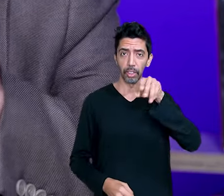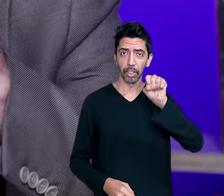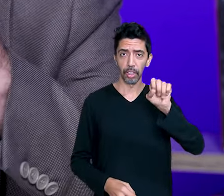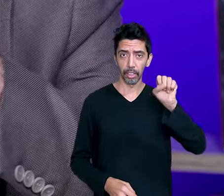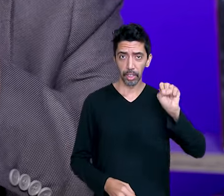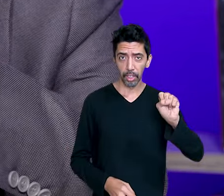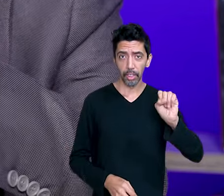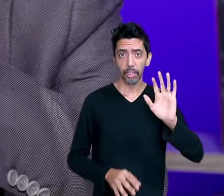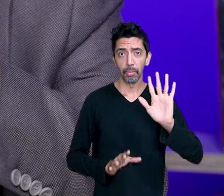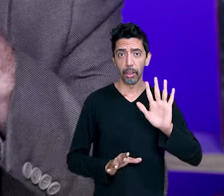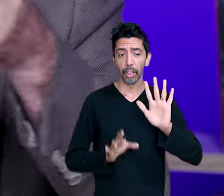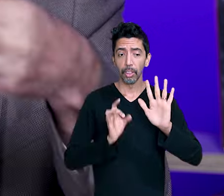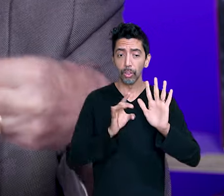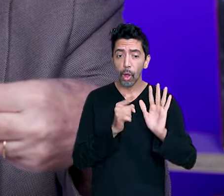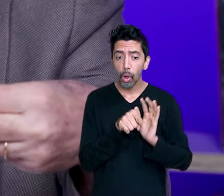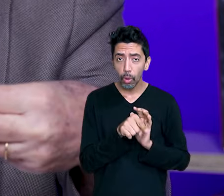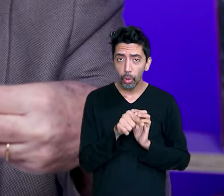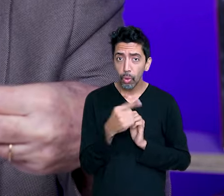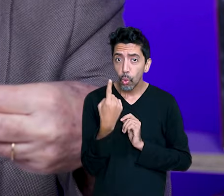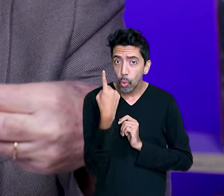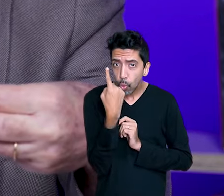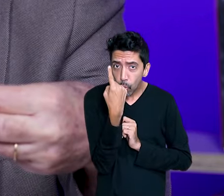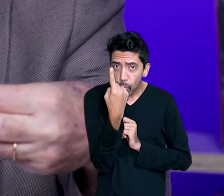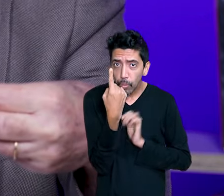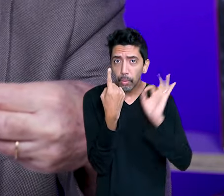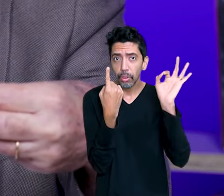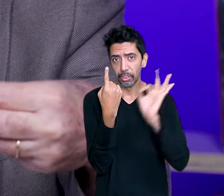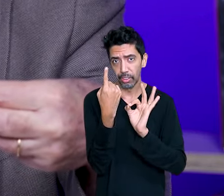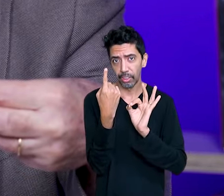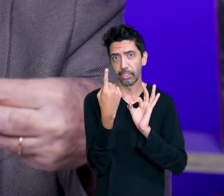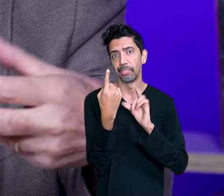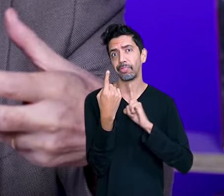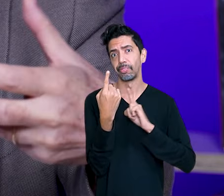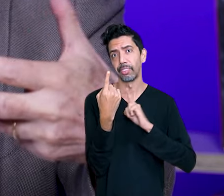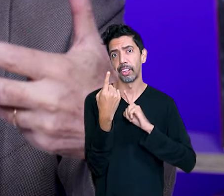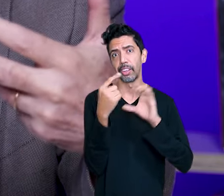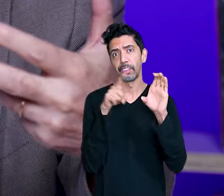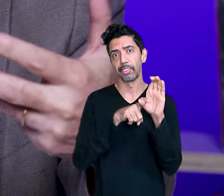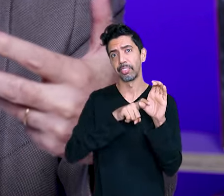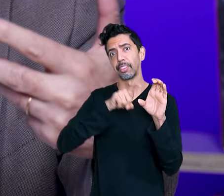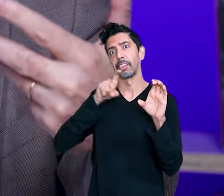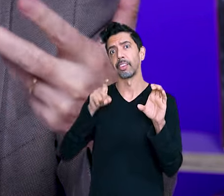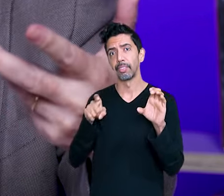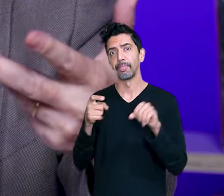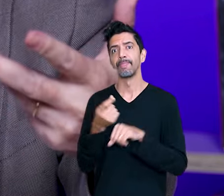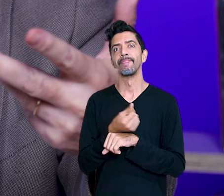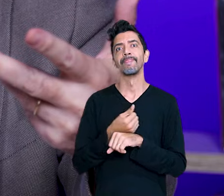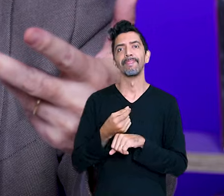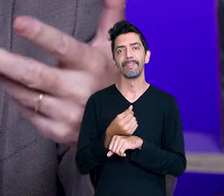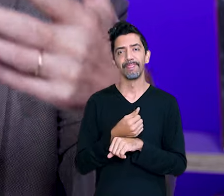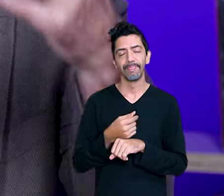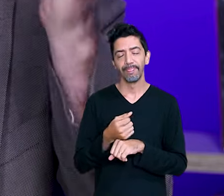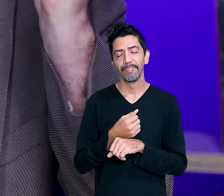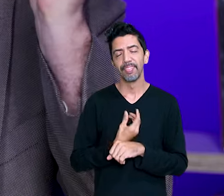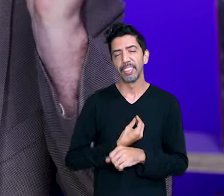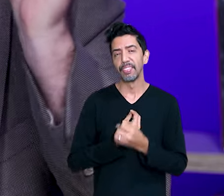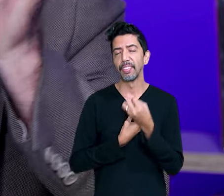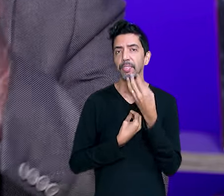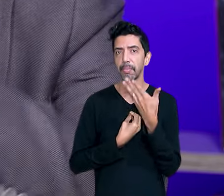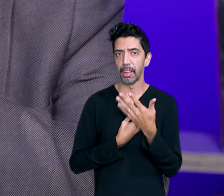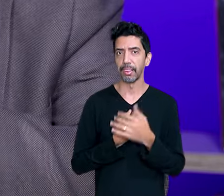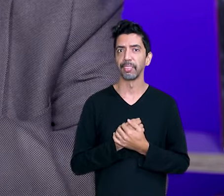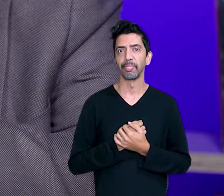somente 1% destes tem sustentabilidade financeira, estão numa situação bacana,